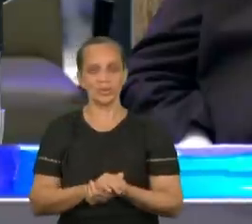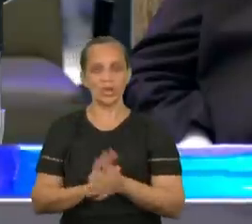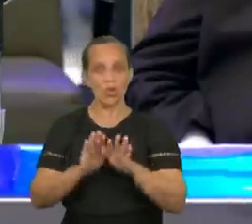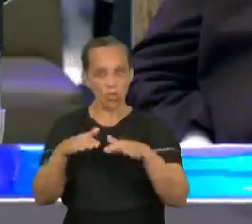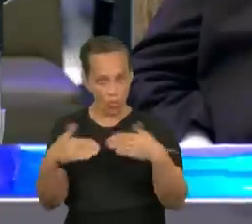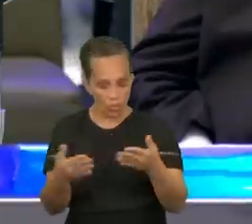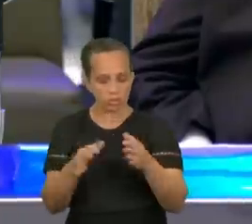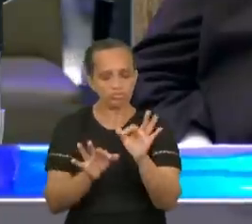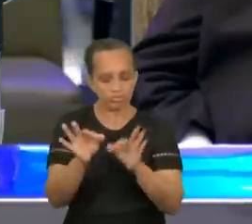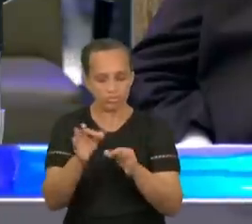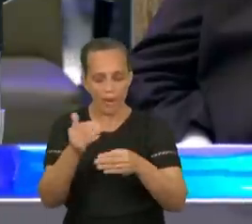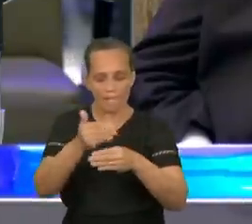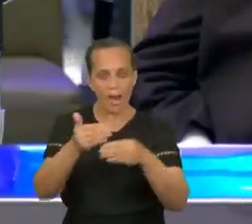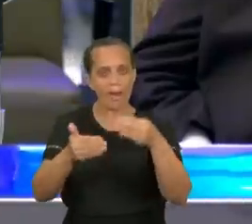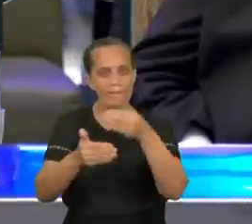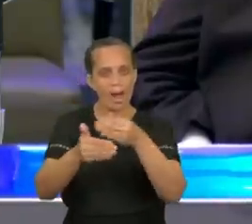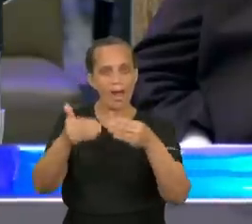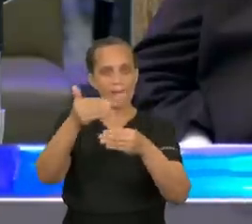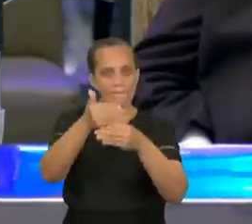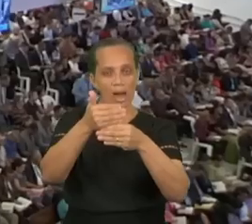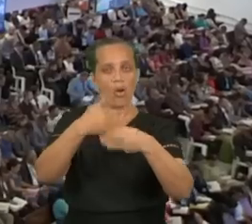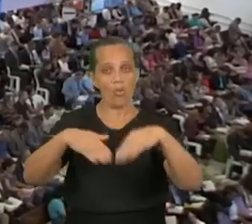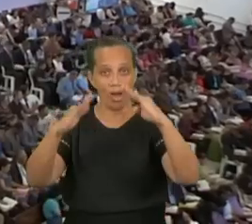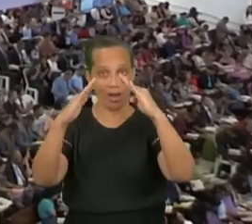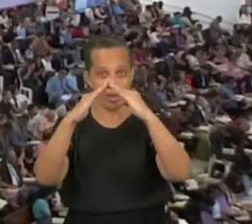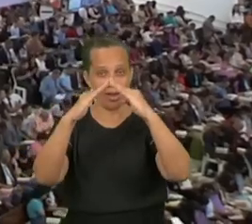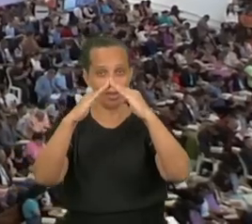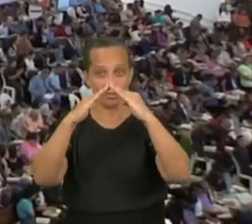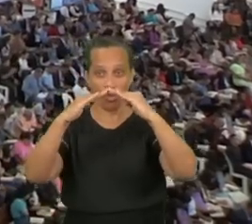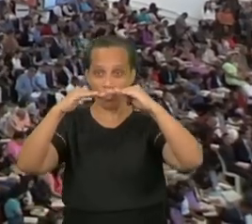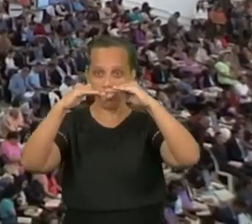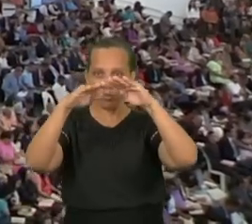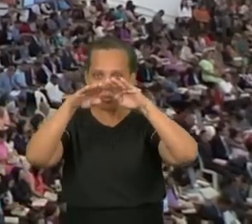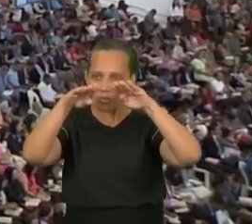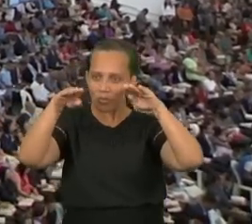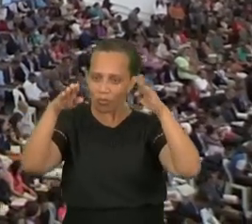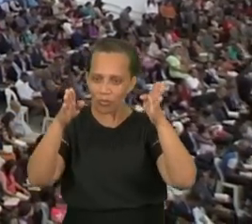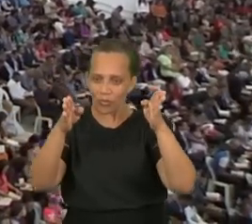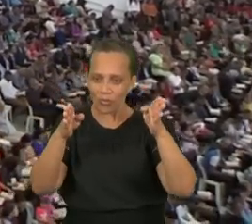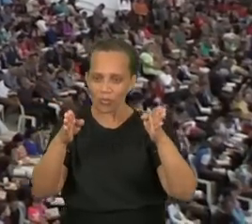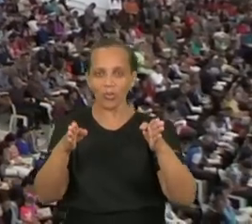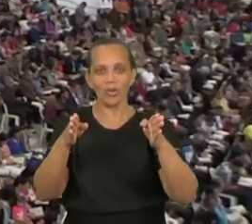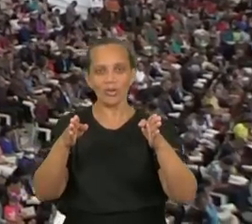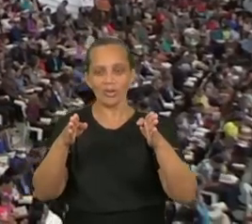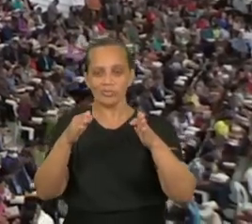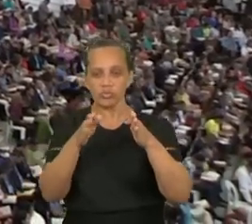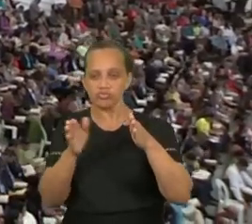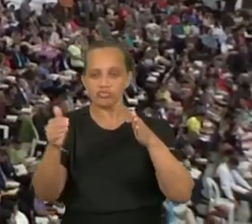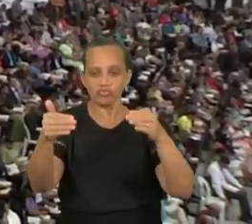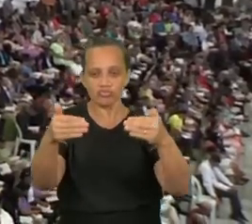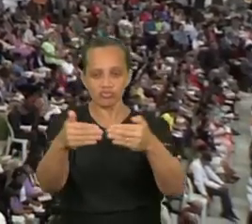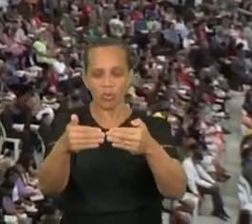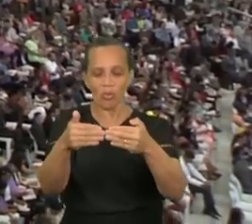edificares uma casa nova farás o que no telhado que um parapeito para que não